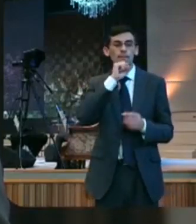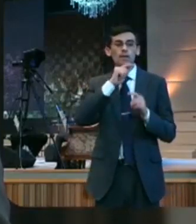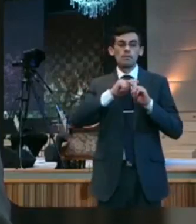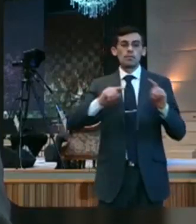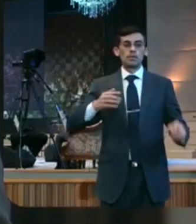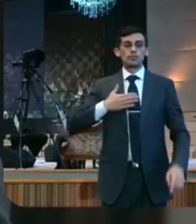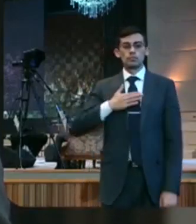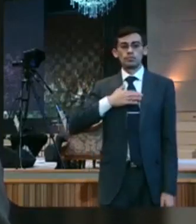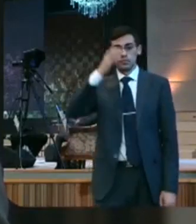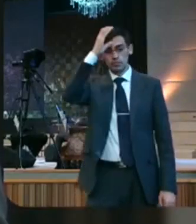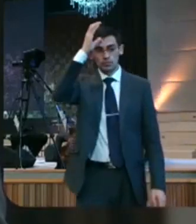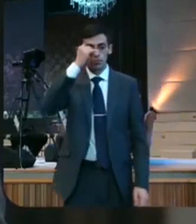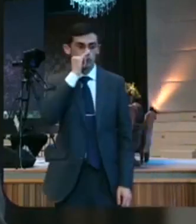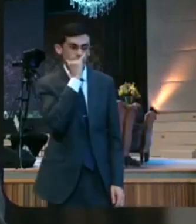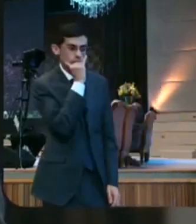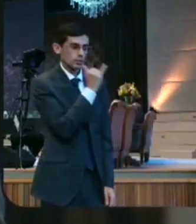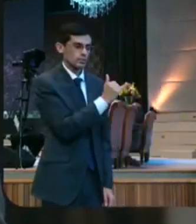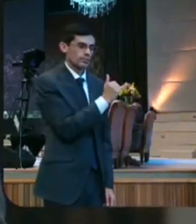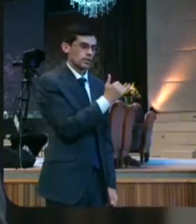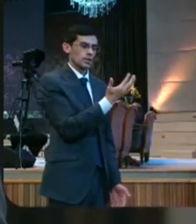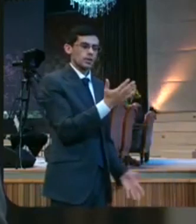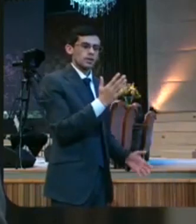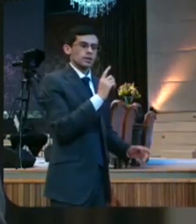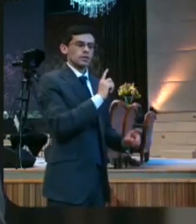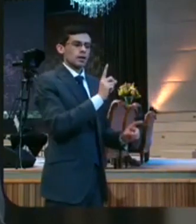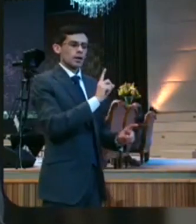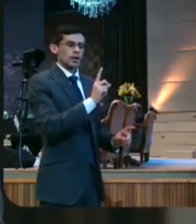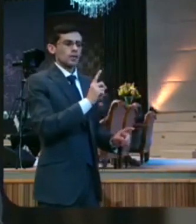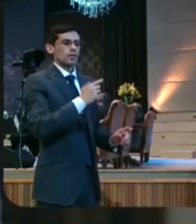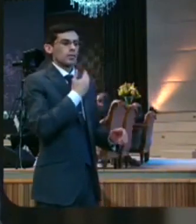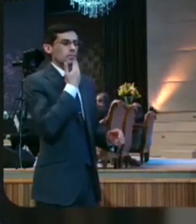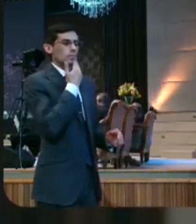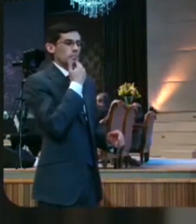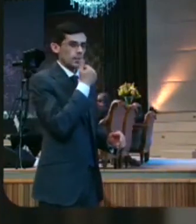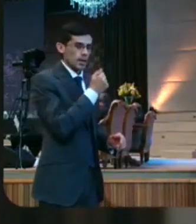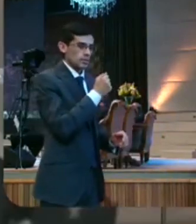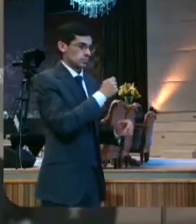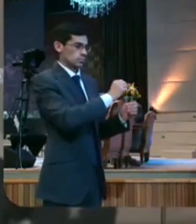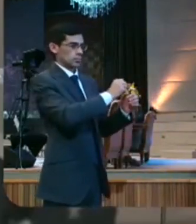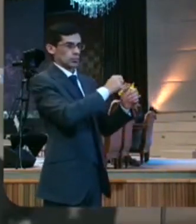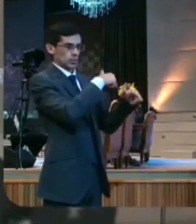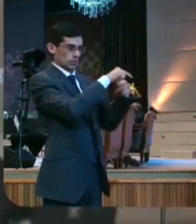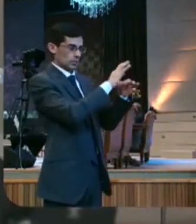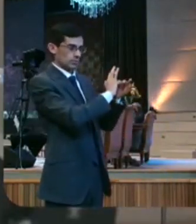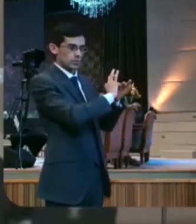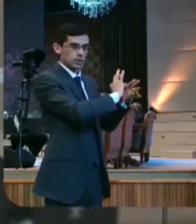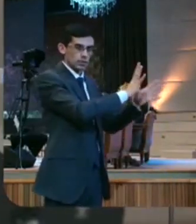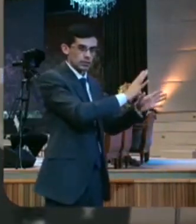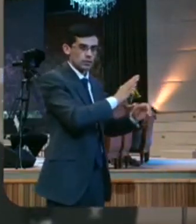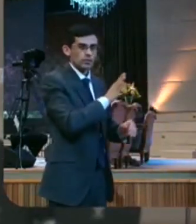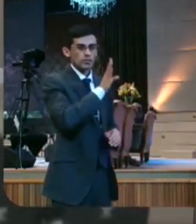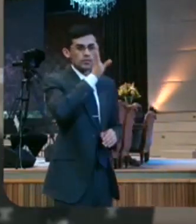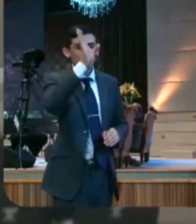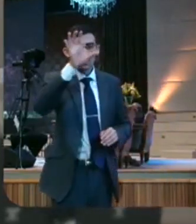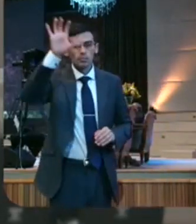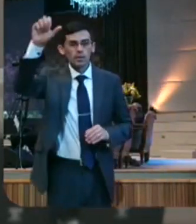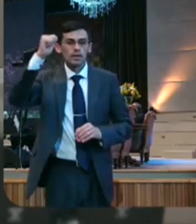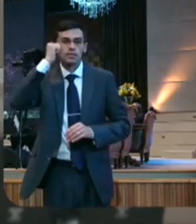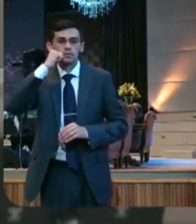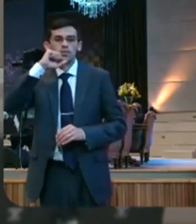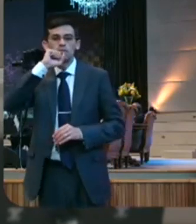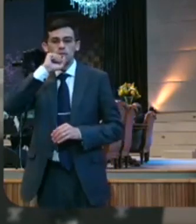meu tio falou assim: filho, pede uma licença aí no seu trabalho, vai buscar sua